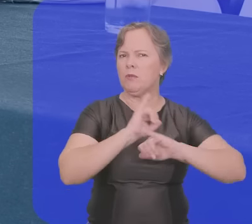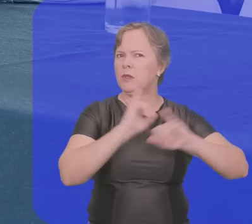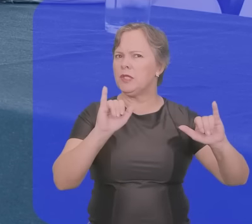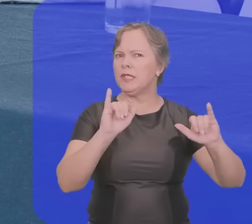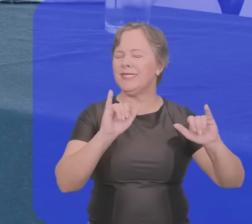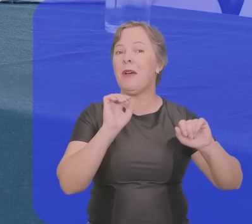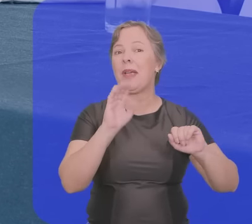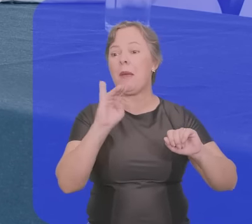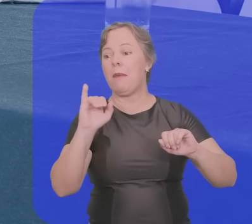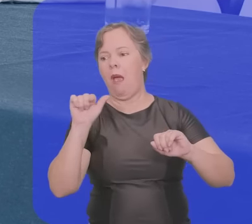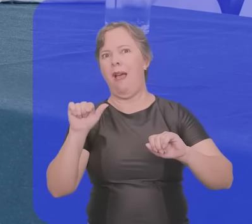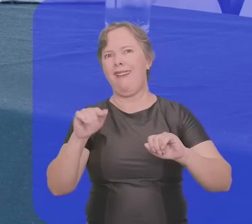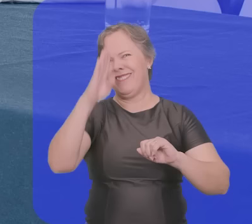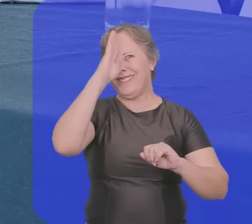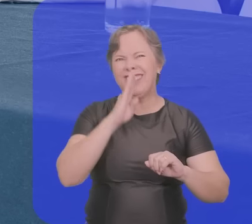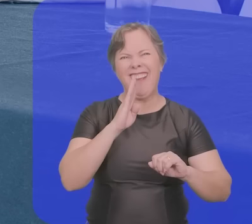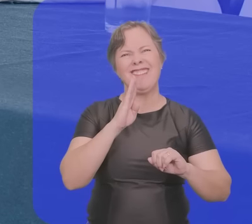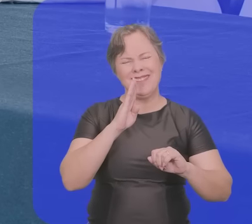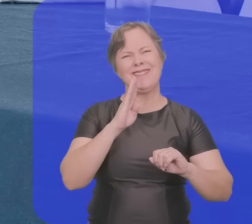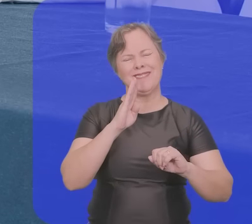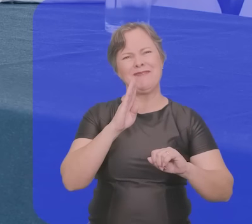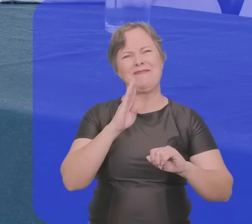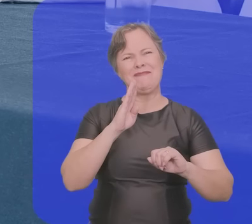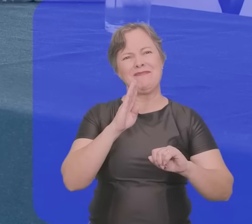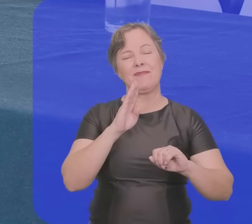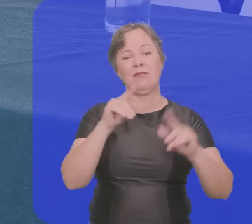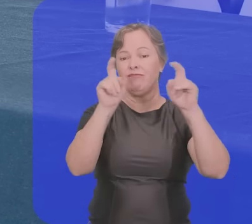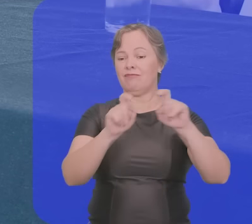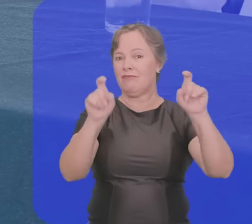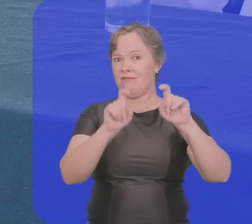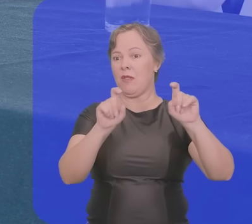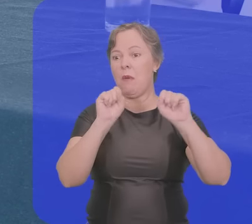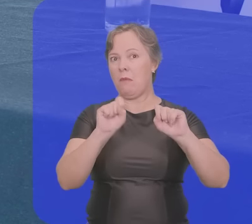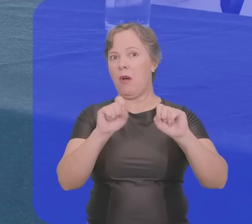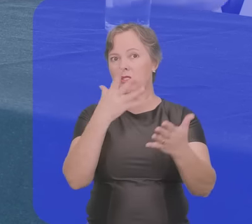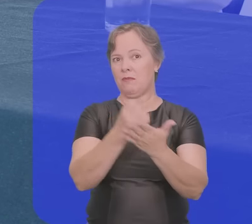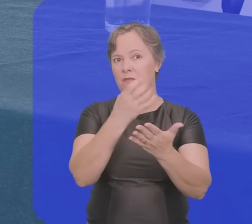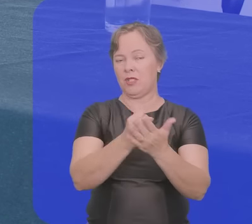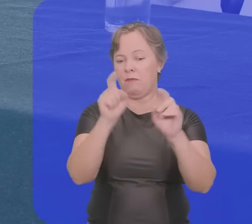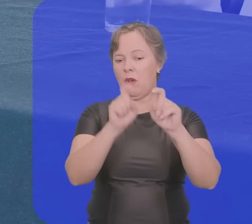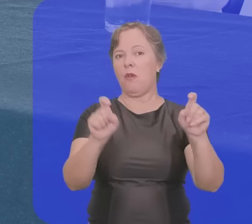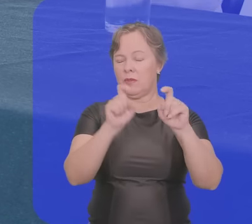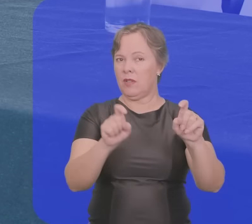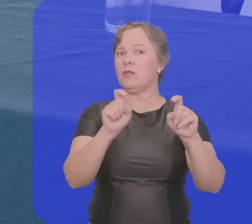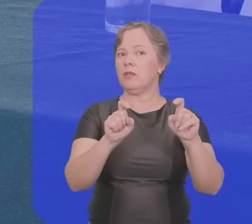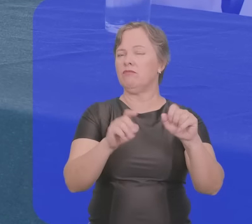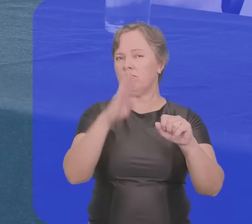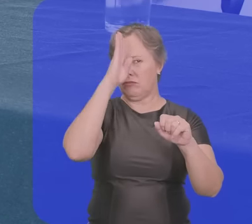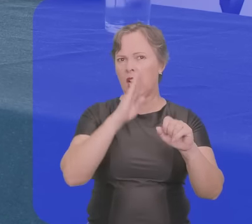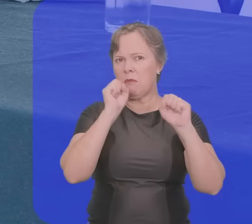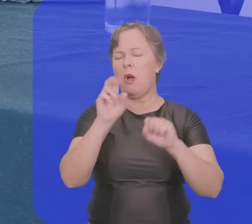inteiramente gratuito, né? Então, o Power BI Desktop, você pode instalar no computador e utilizar todos